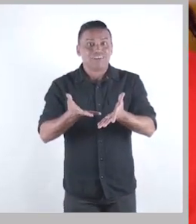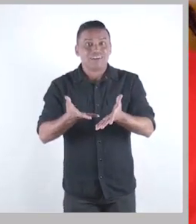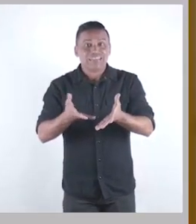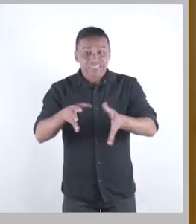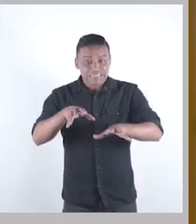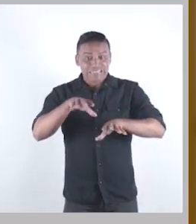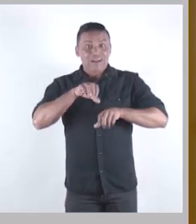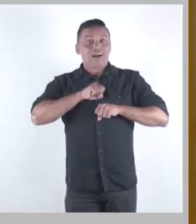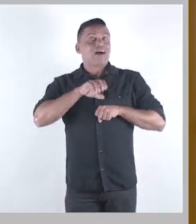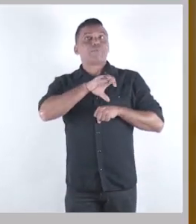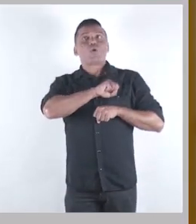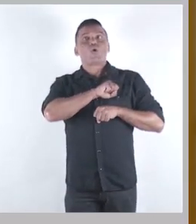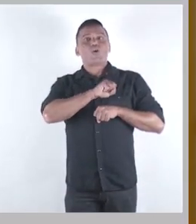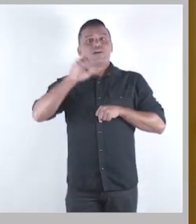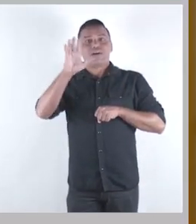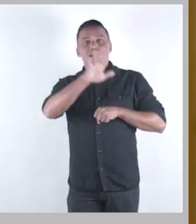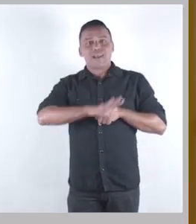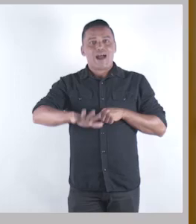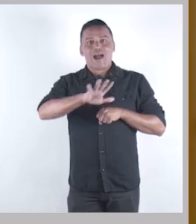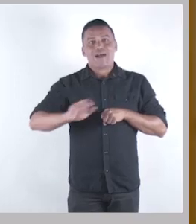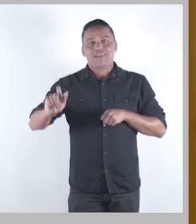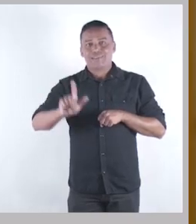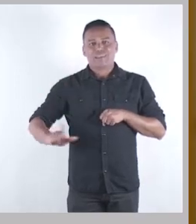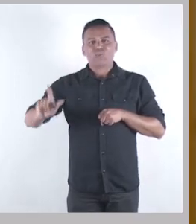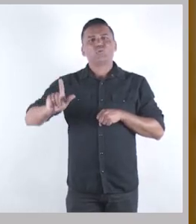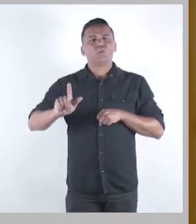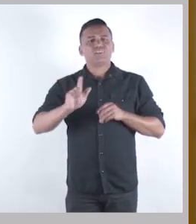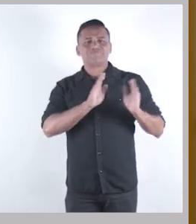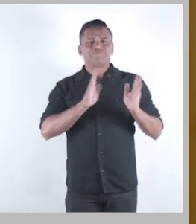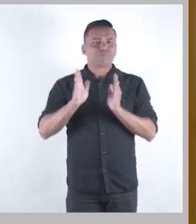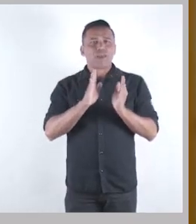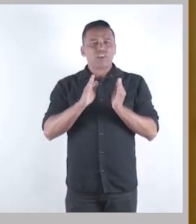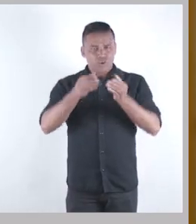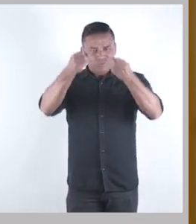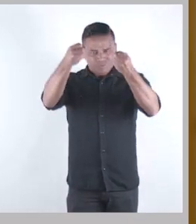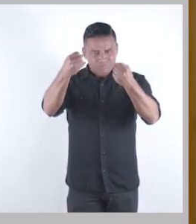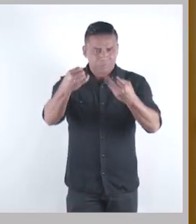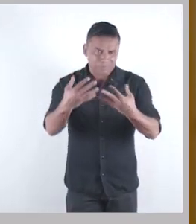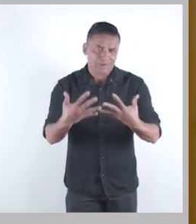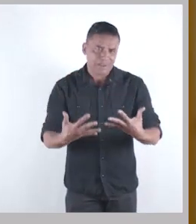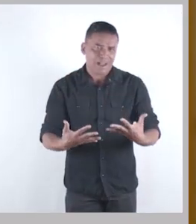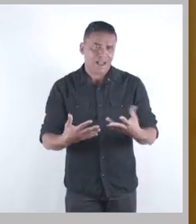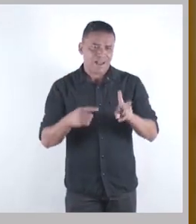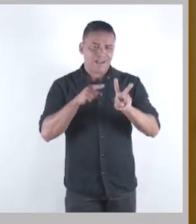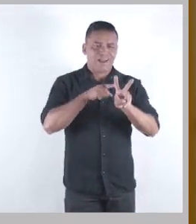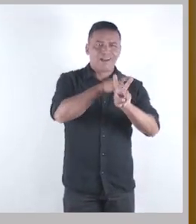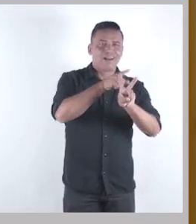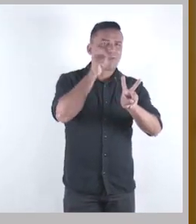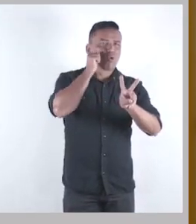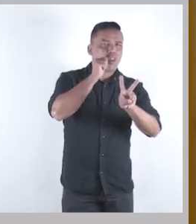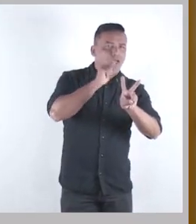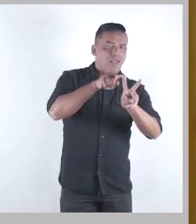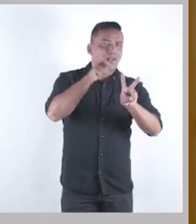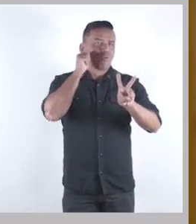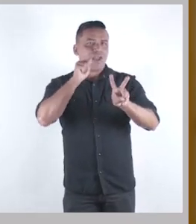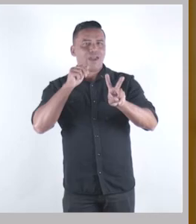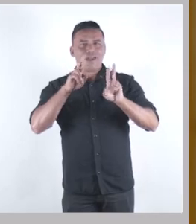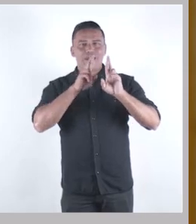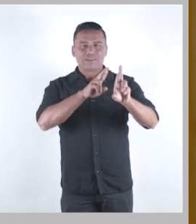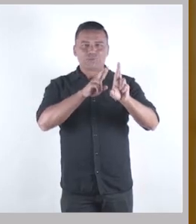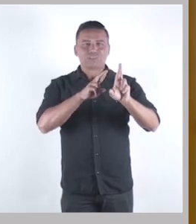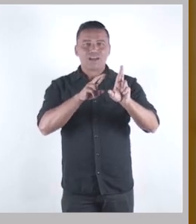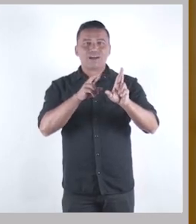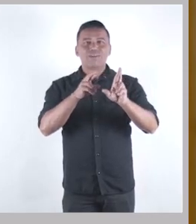literatura. Então, gostaria que o senhor falasse um pouco desse momento, né, e dessas duas grandes responsáveis pelo seu amor